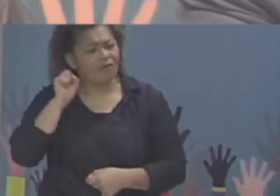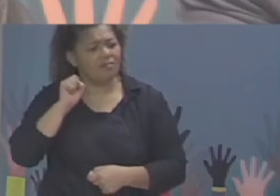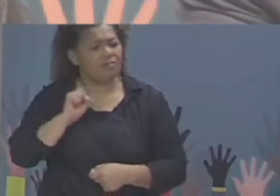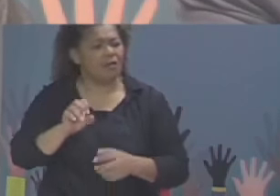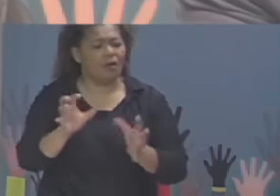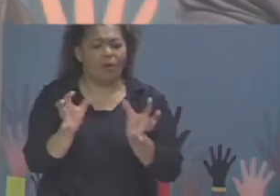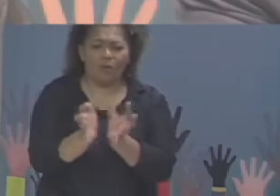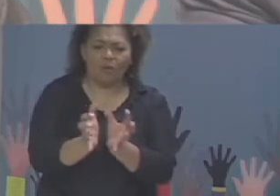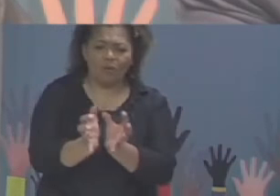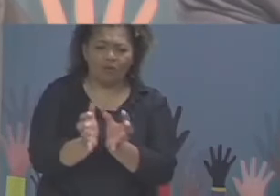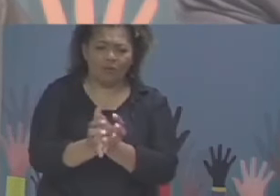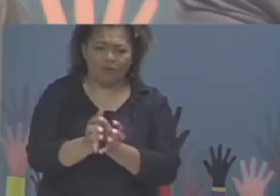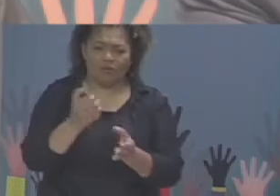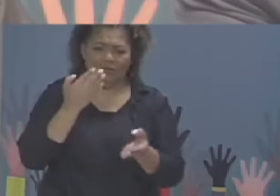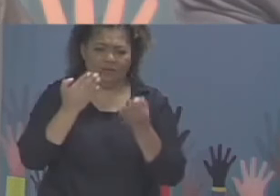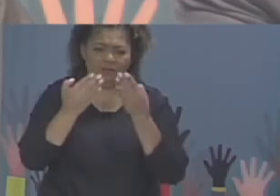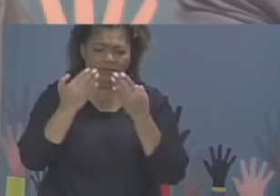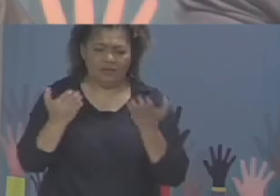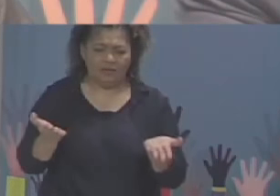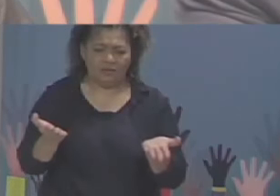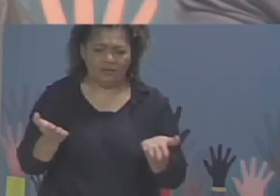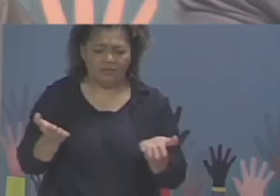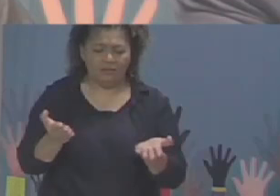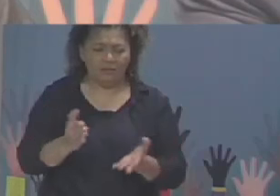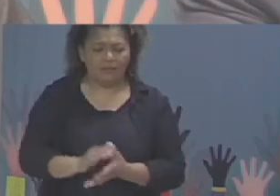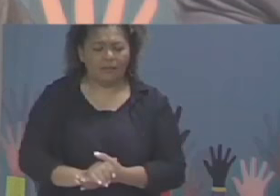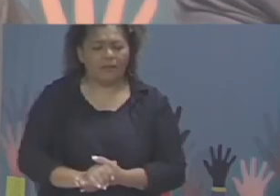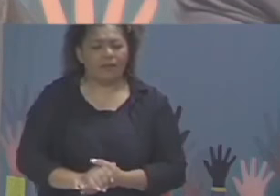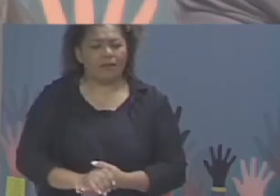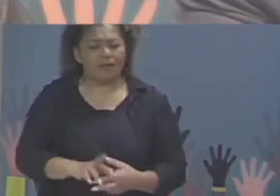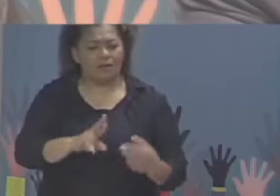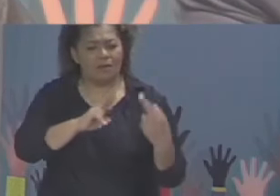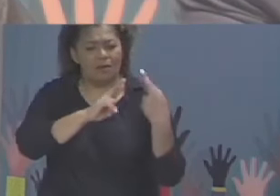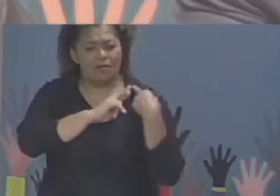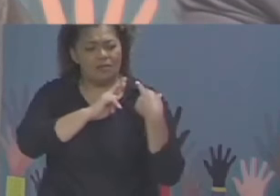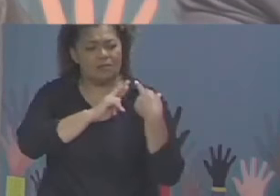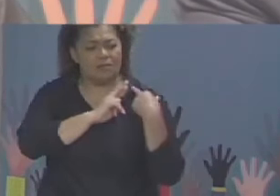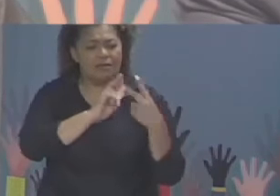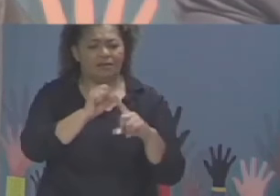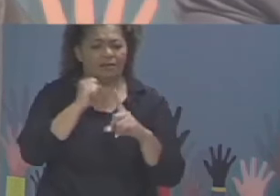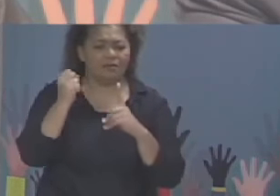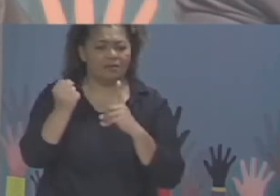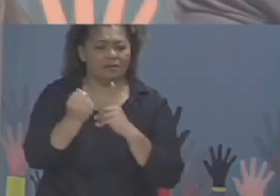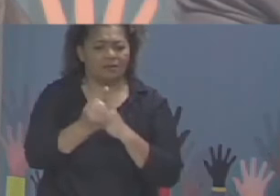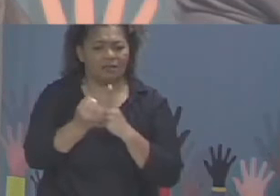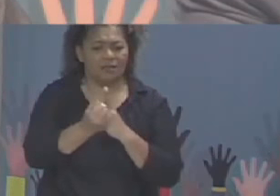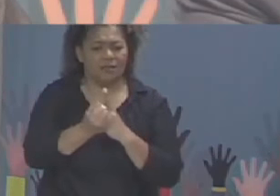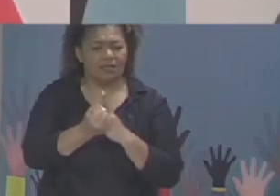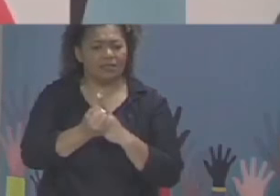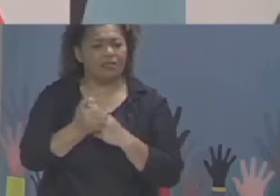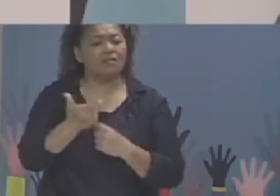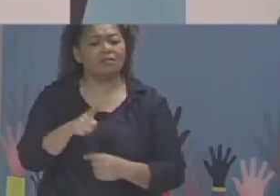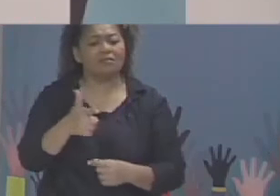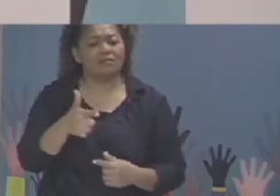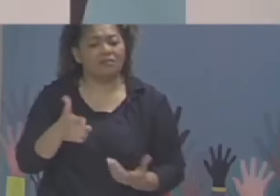corroborar com o discurso de que essa entidade não representa a categoria, representa tão somente a sociedade contra os maus psicólogos. Isso não